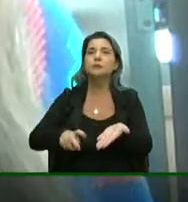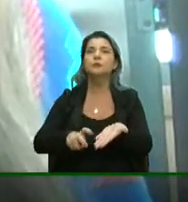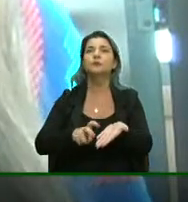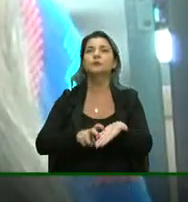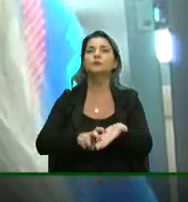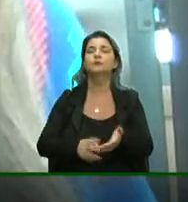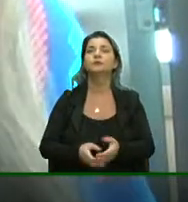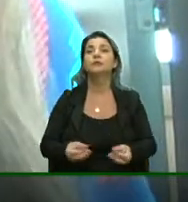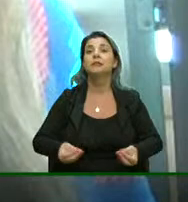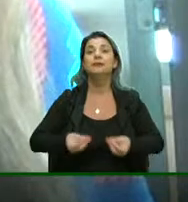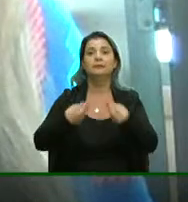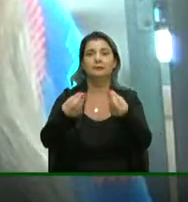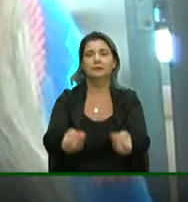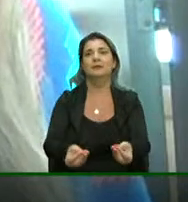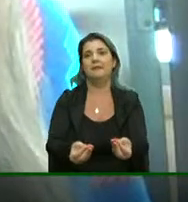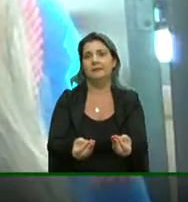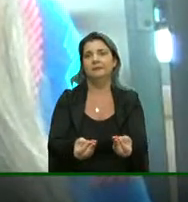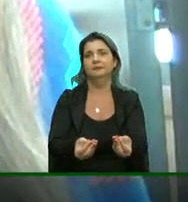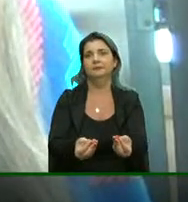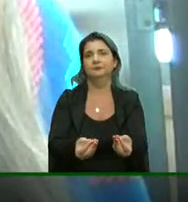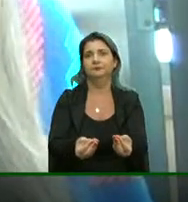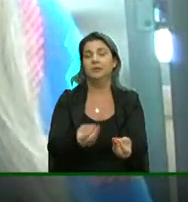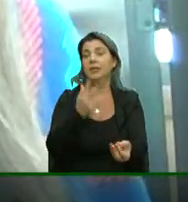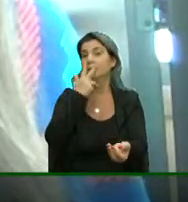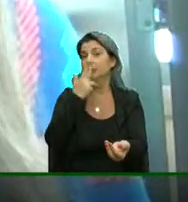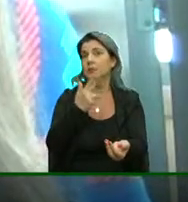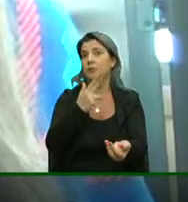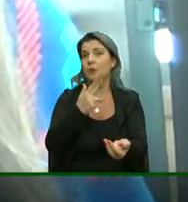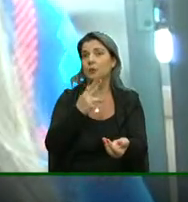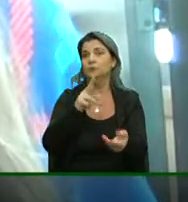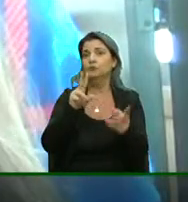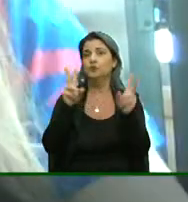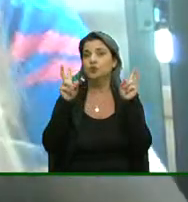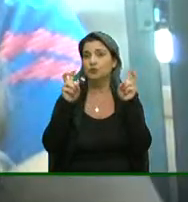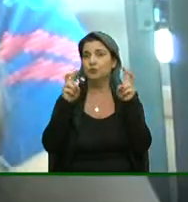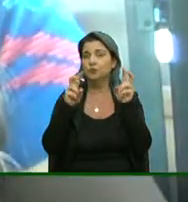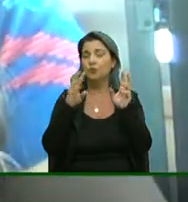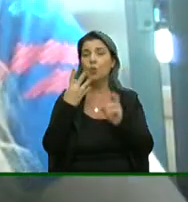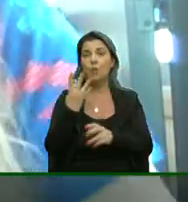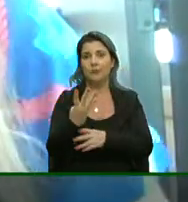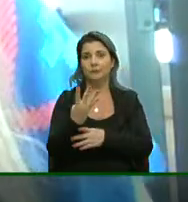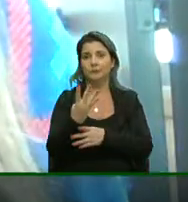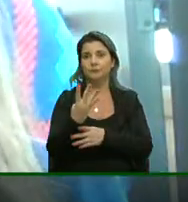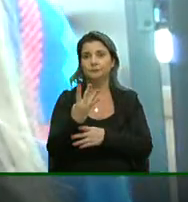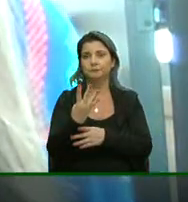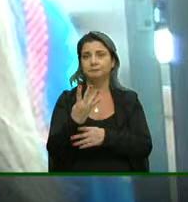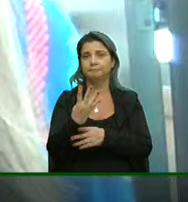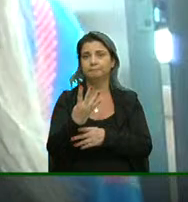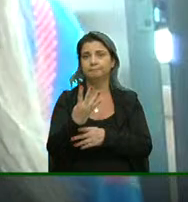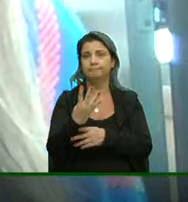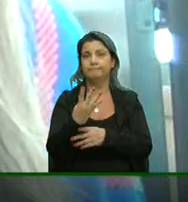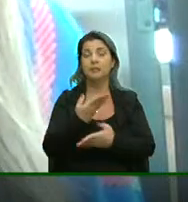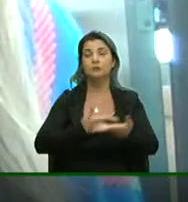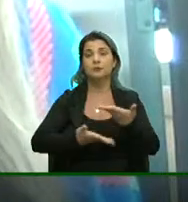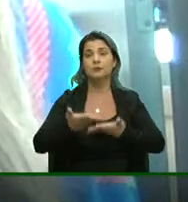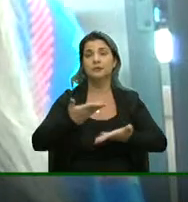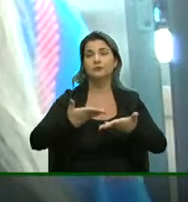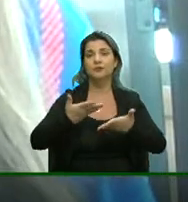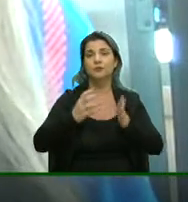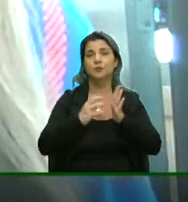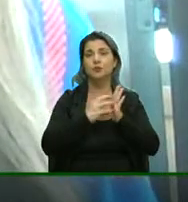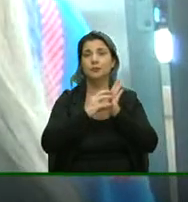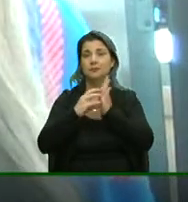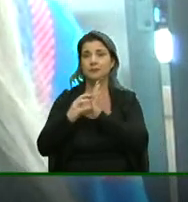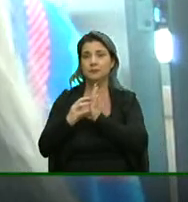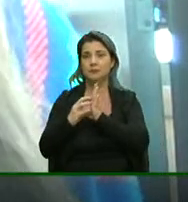impressão e expedição, conforme consta no título 4 dos serviços de trânsito. Então, aqui,